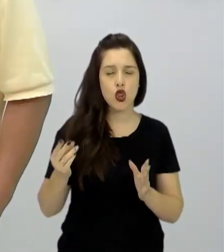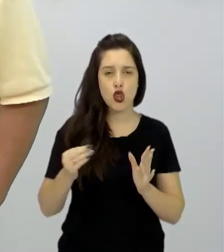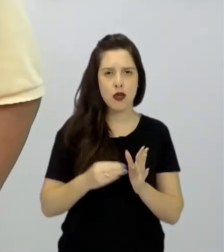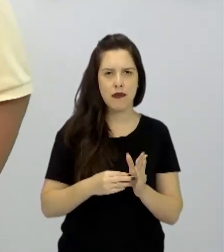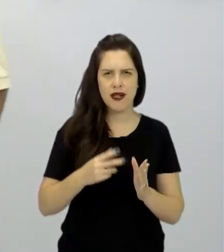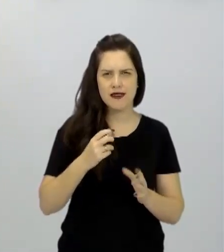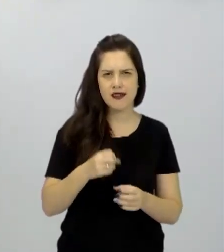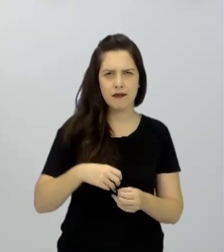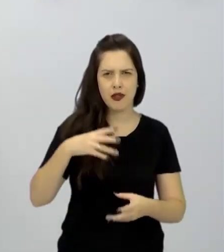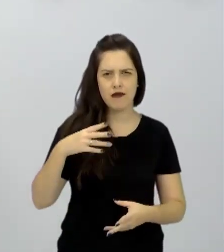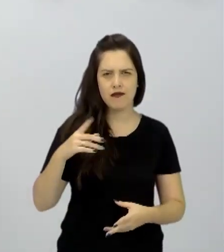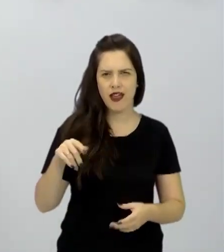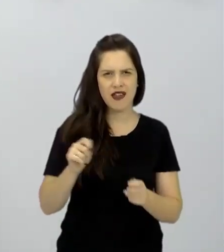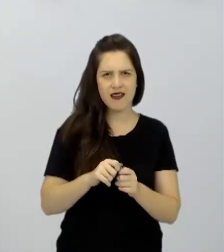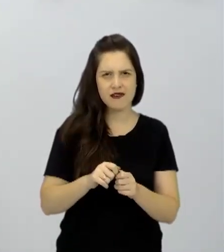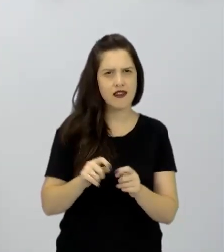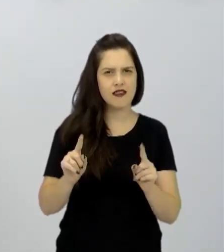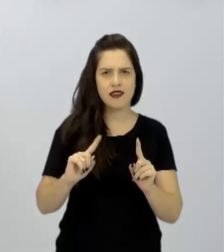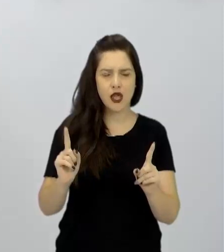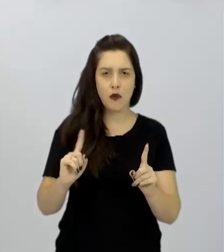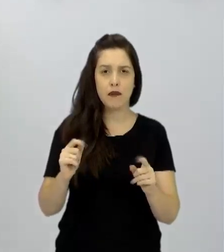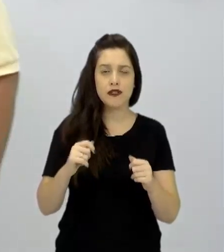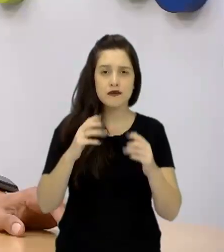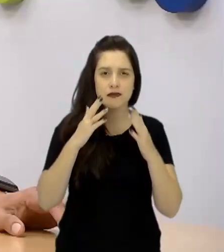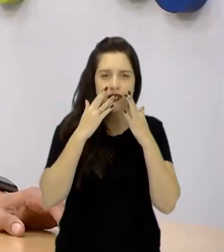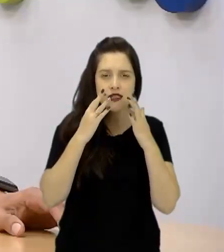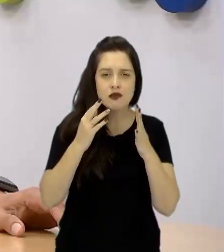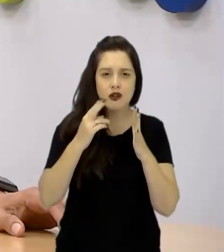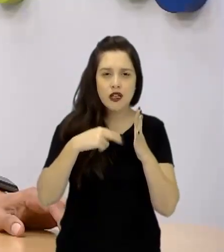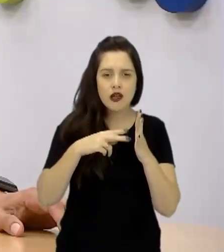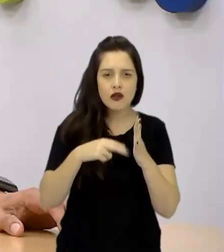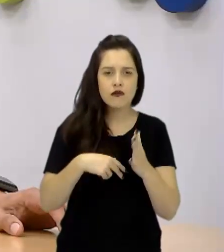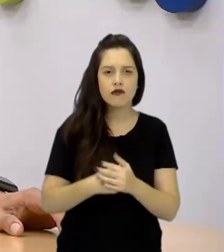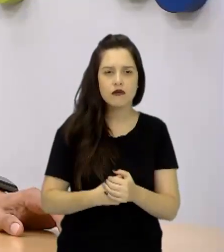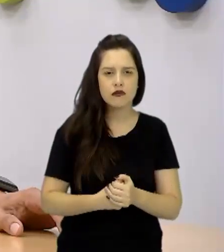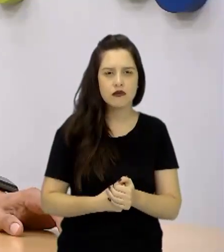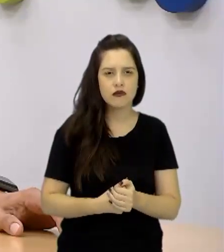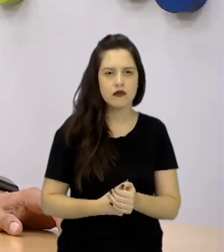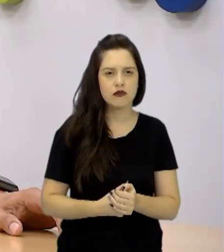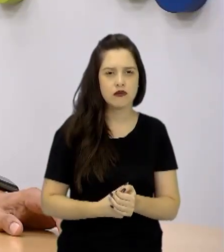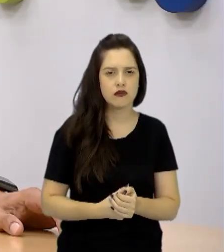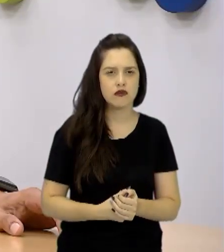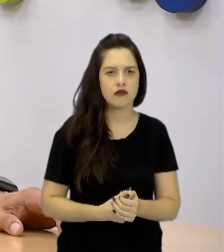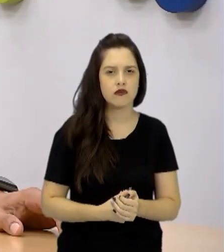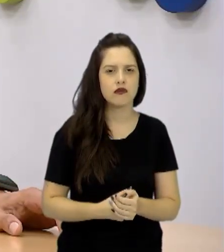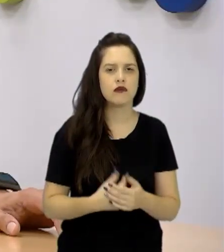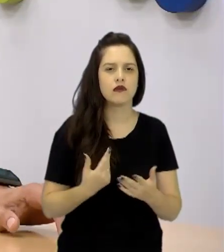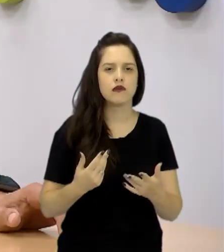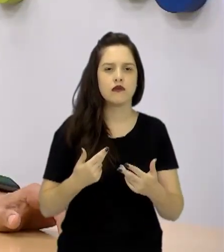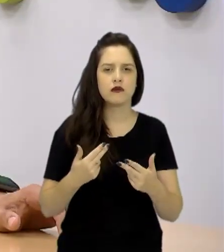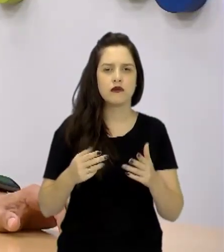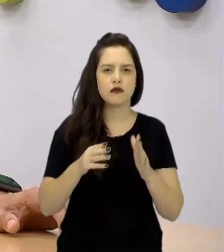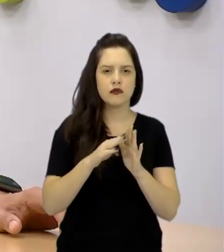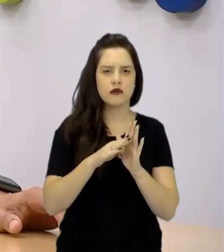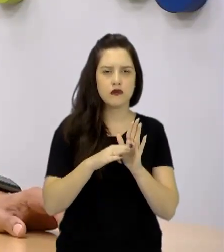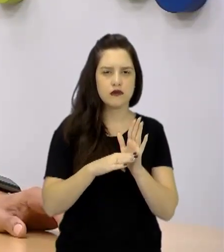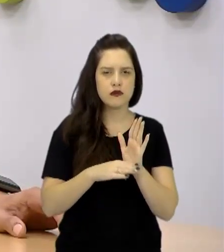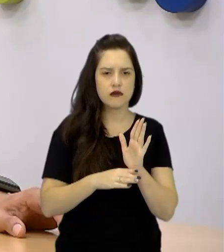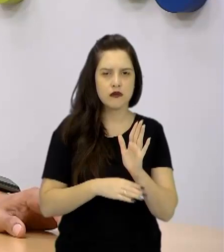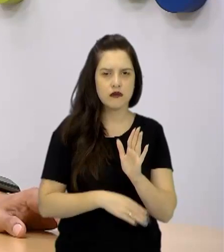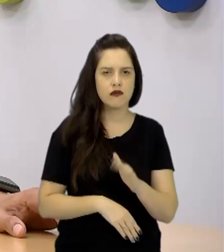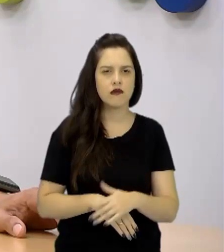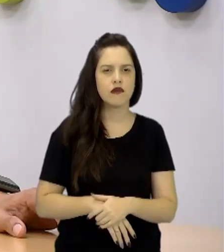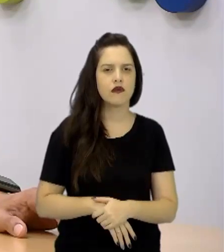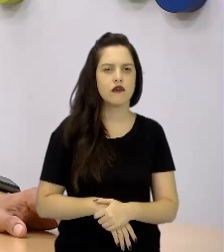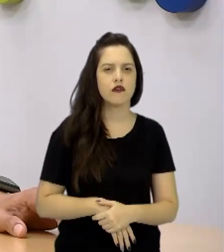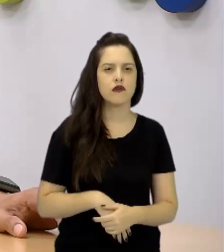e... Vamos que vamos. Posso mais curiosidade? Claro. Olha lá, escolhi um município que me veio à cabeça, o município de Altamira, lá